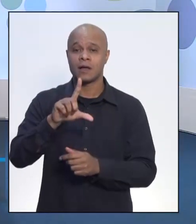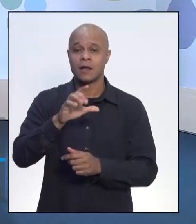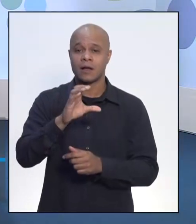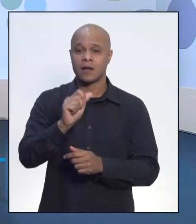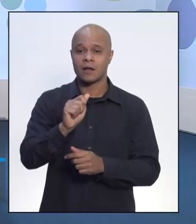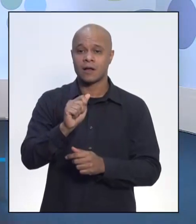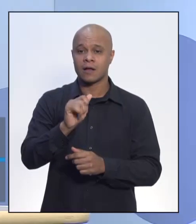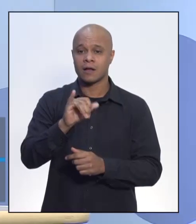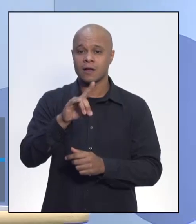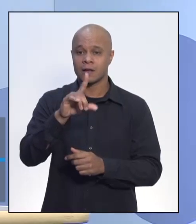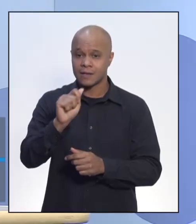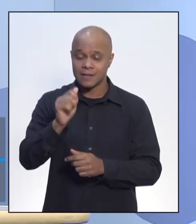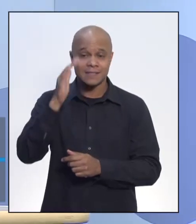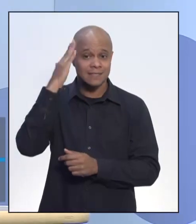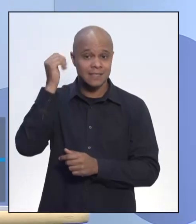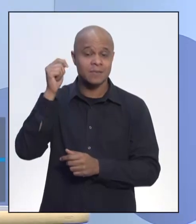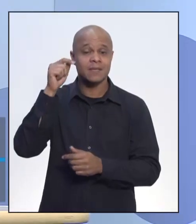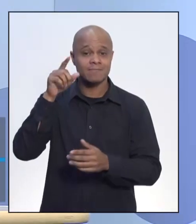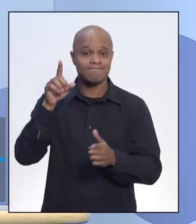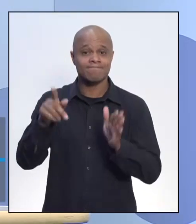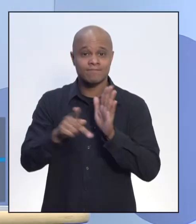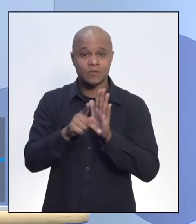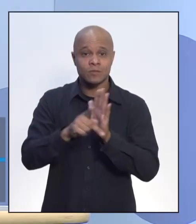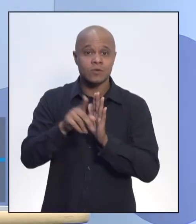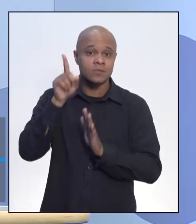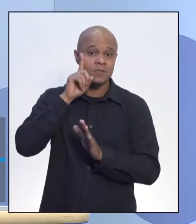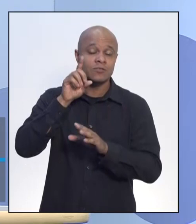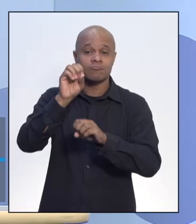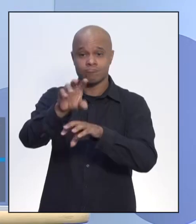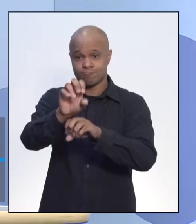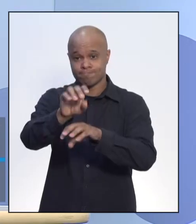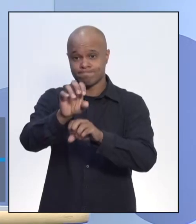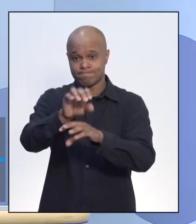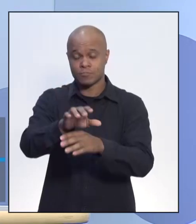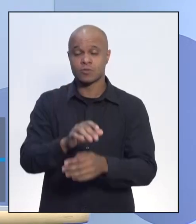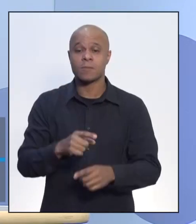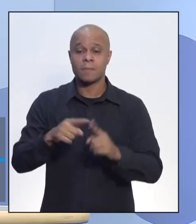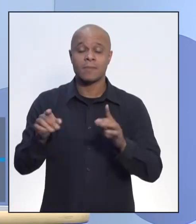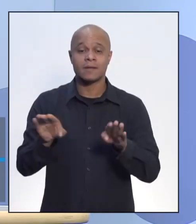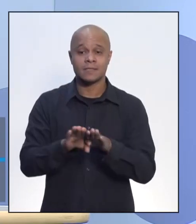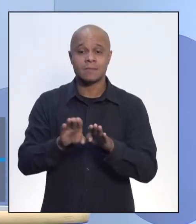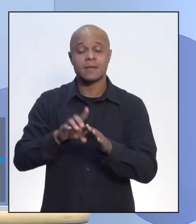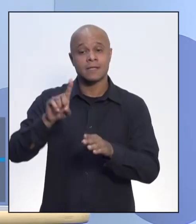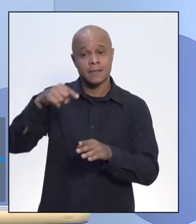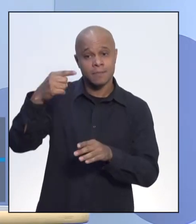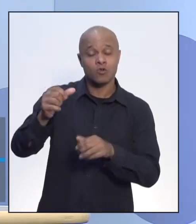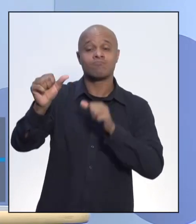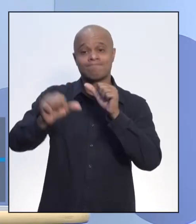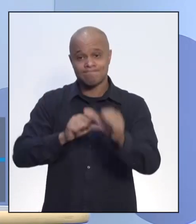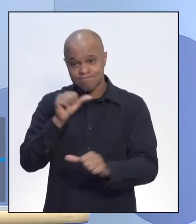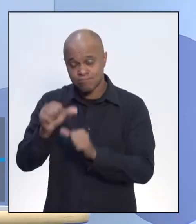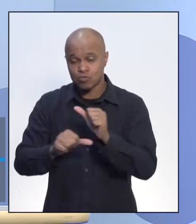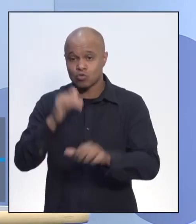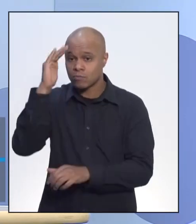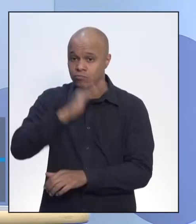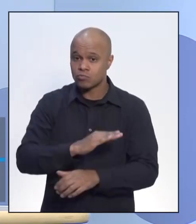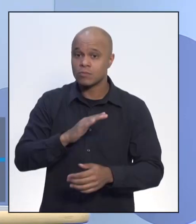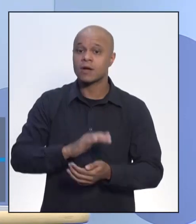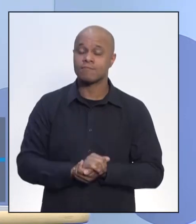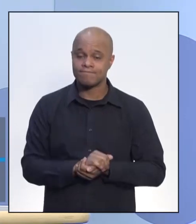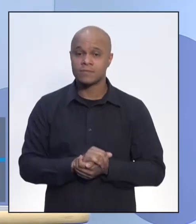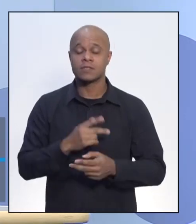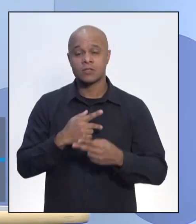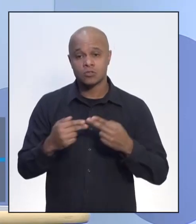terrorismo, de táticas, foram os próprios Estados Unidos que ensinaram para eles. Né? E aí, depois, a coisa foi se revertendo quando a União